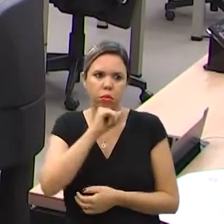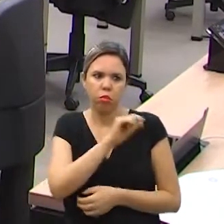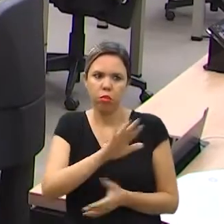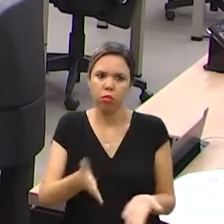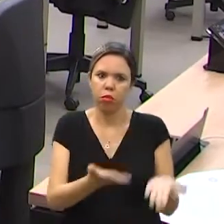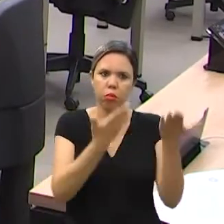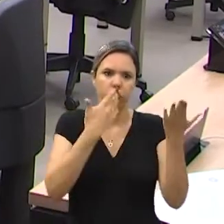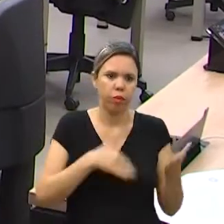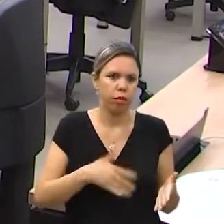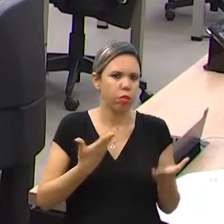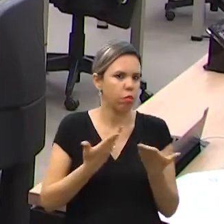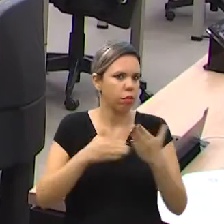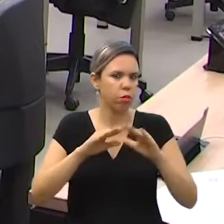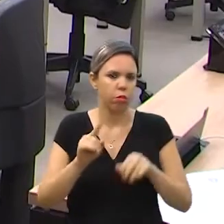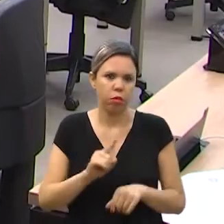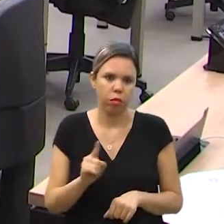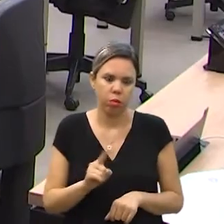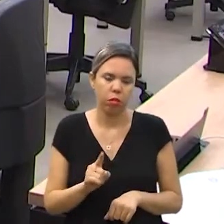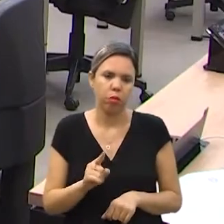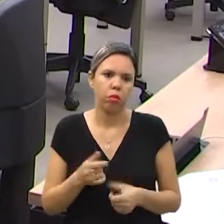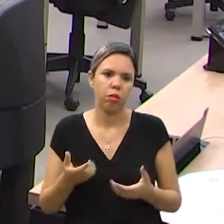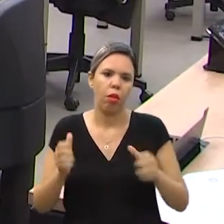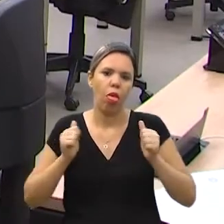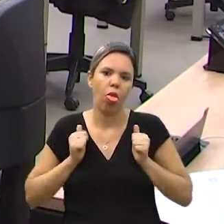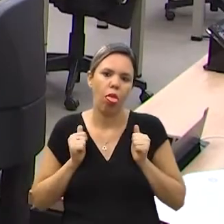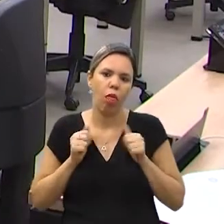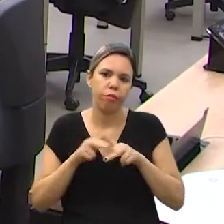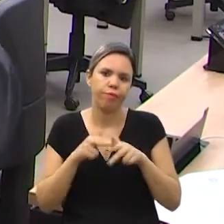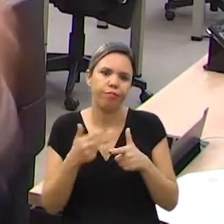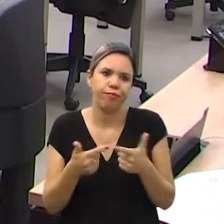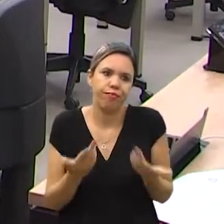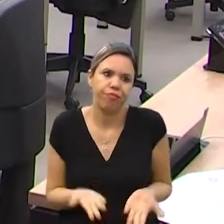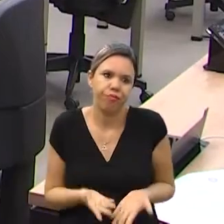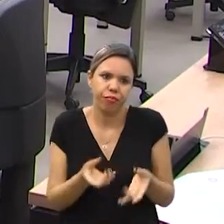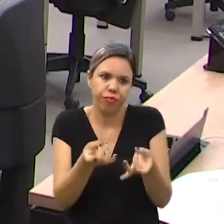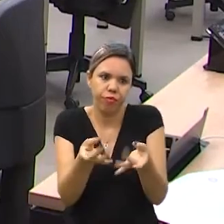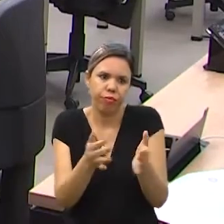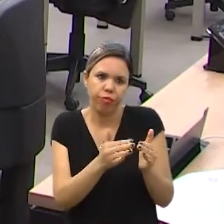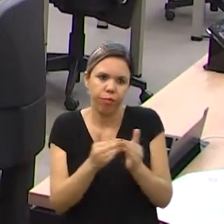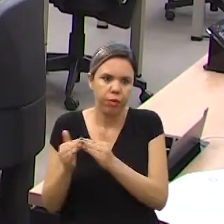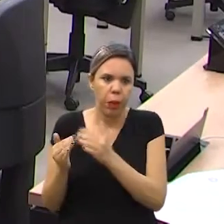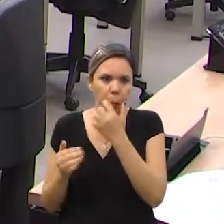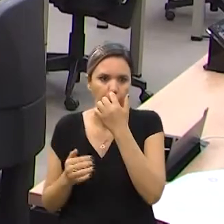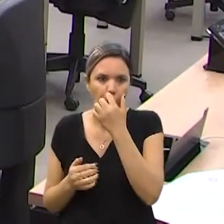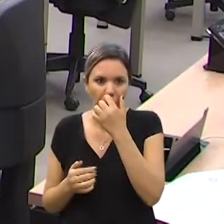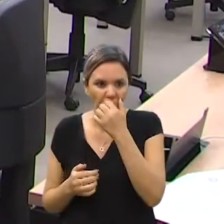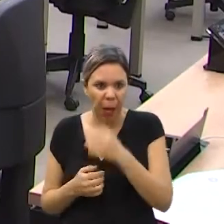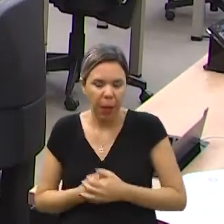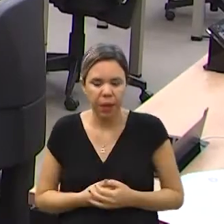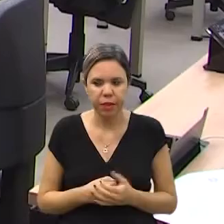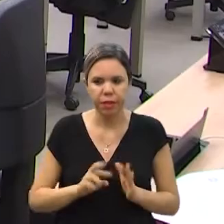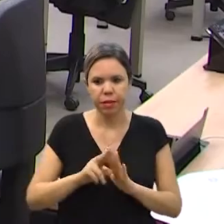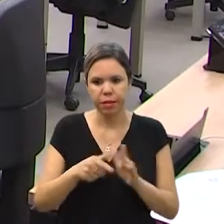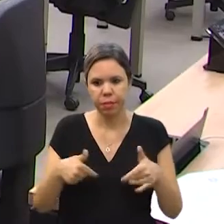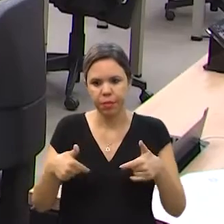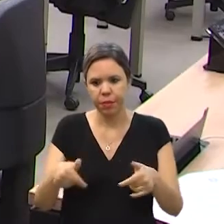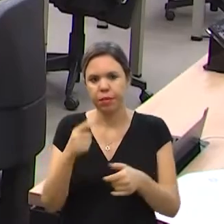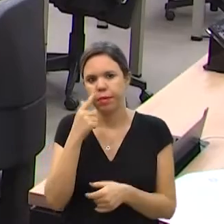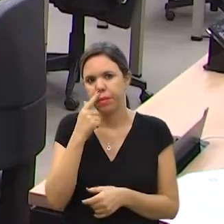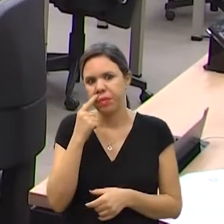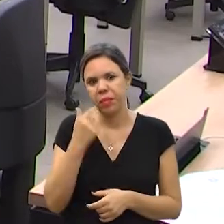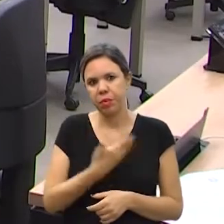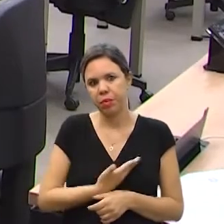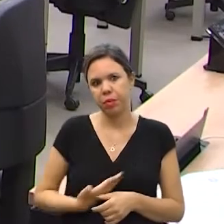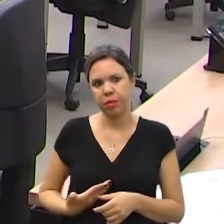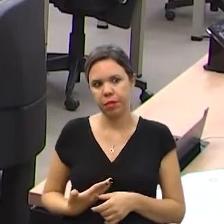que não levam a criança na escola, né, que se acomodaram com aquela situação de deixar no vizinho. Então são várias ações